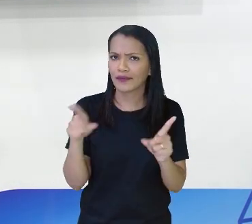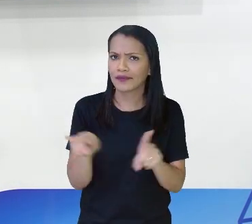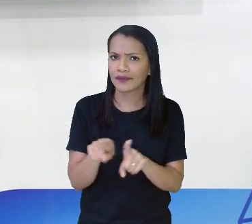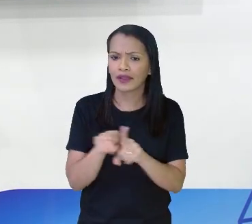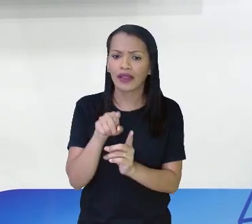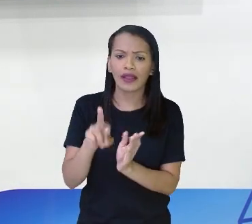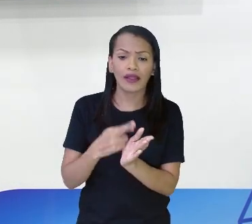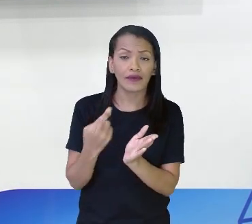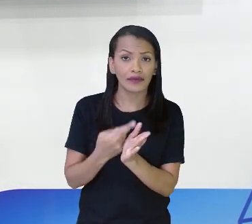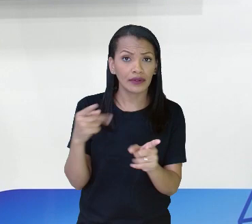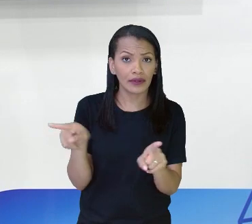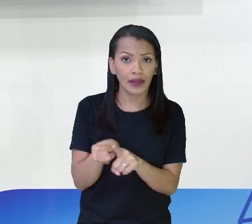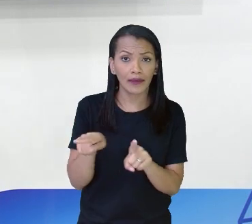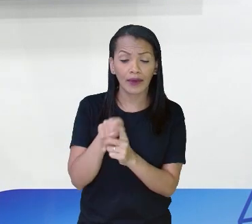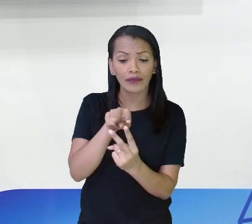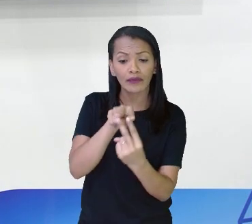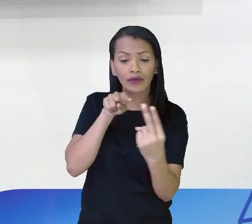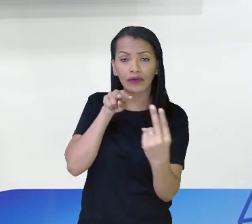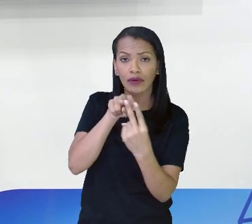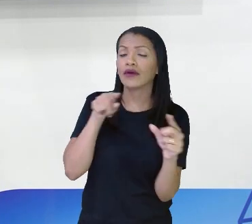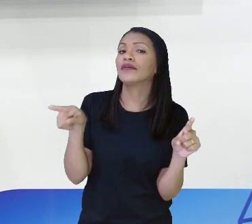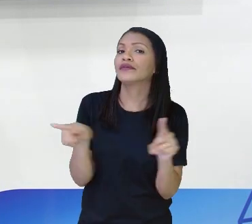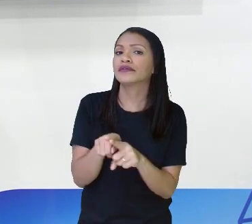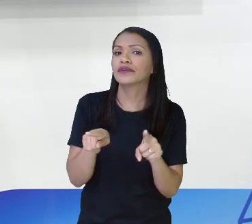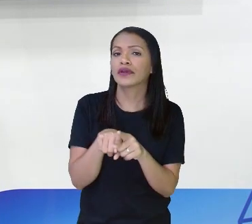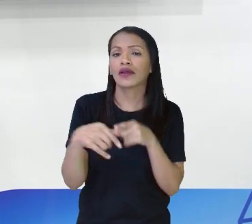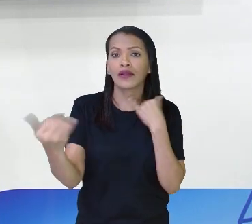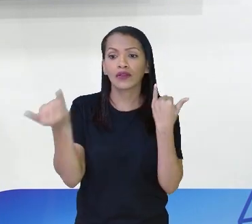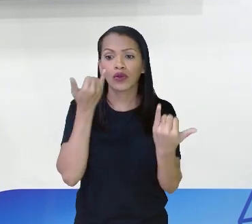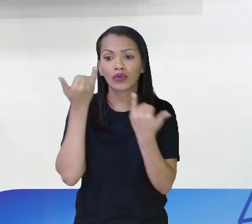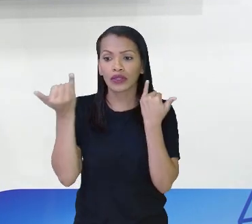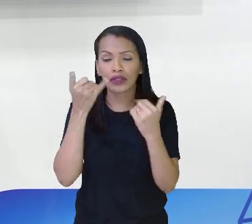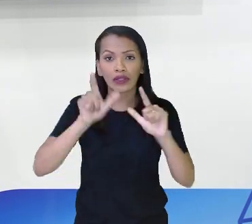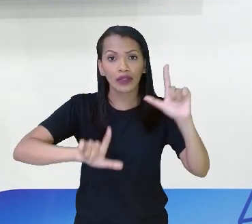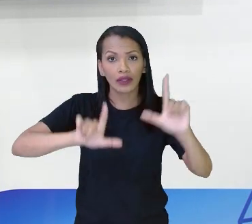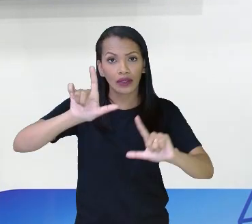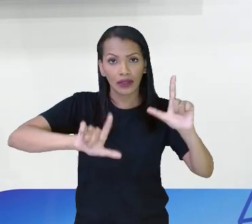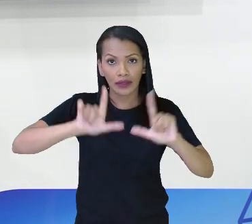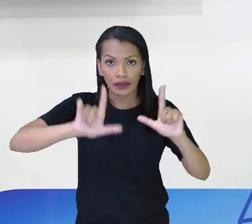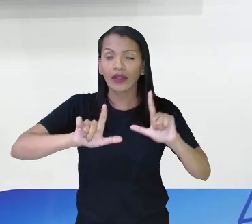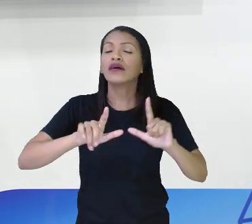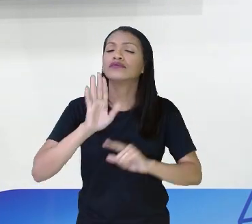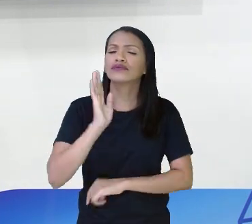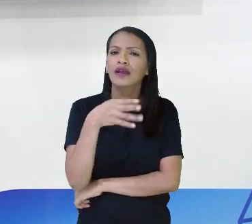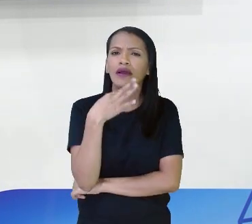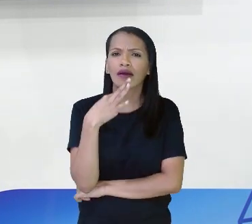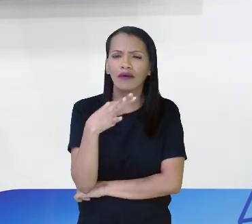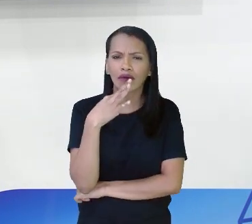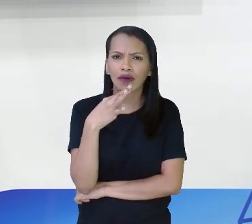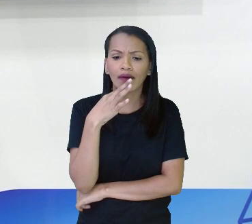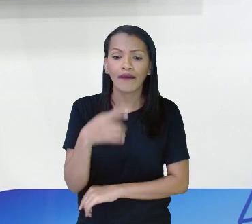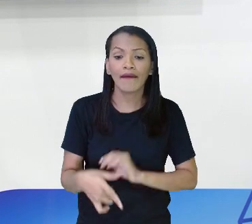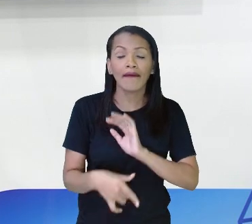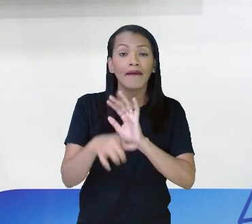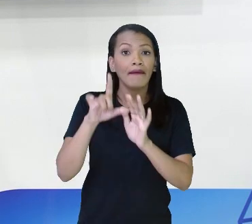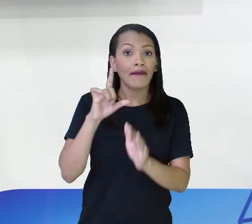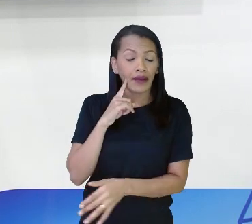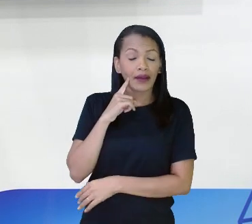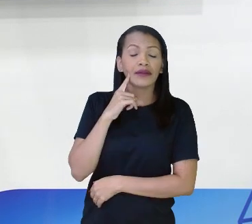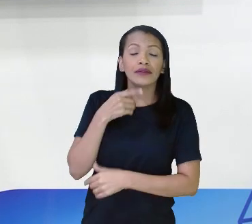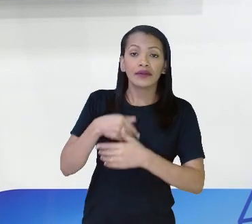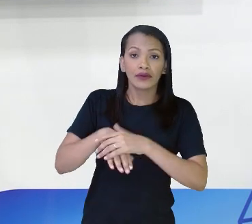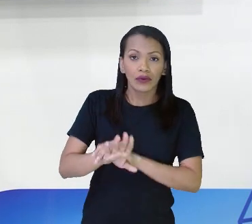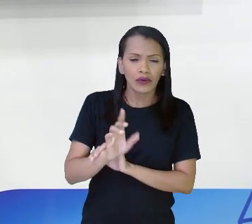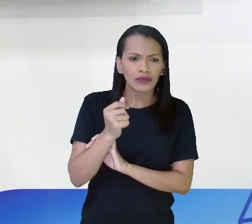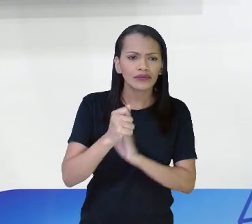também que são online. Temos a notícia pela TV, que é bem popular, né? Pessoas que antes de sair de casa têm aquele costume de